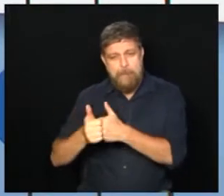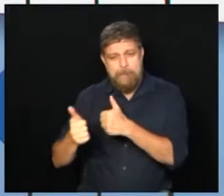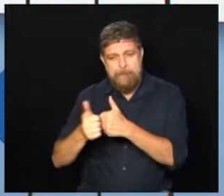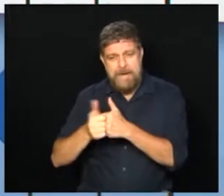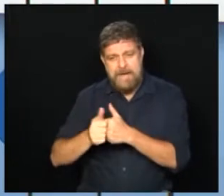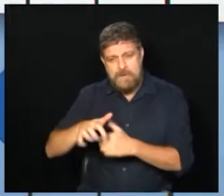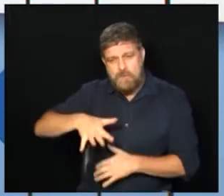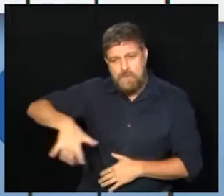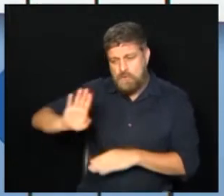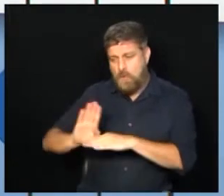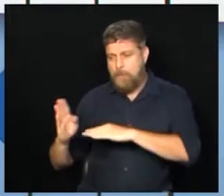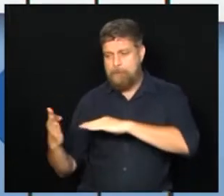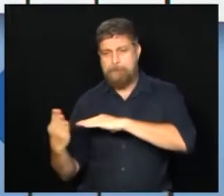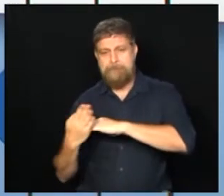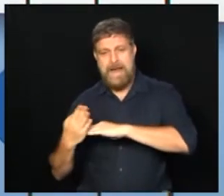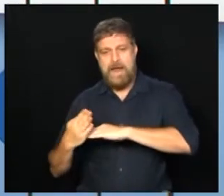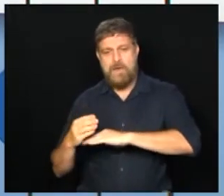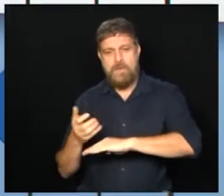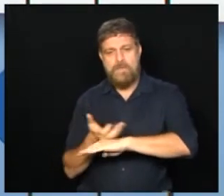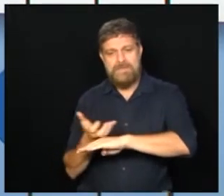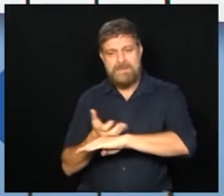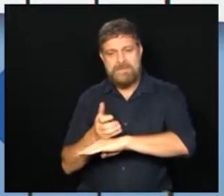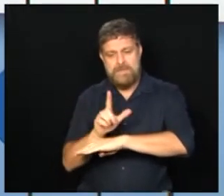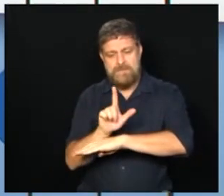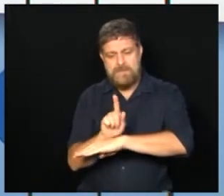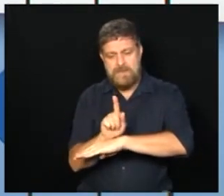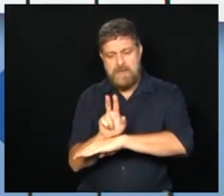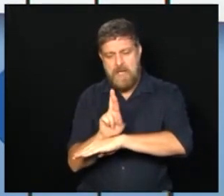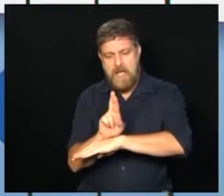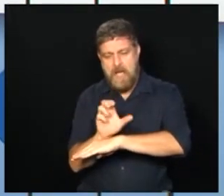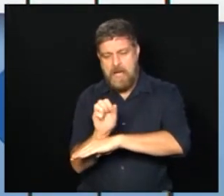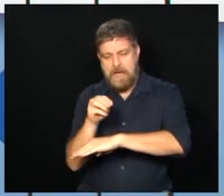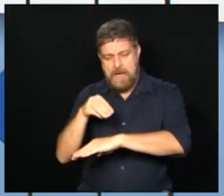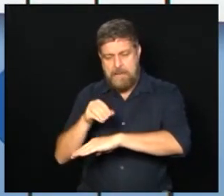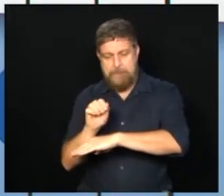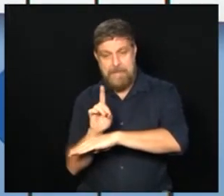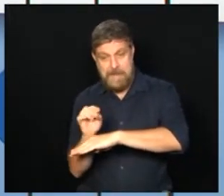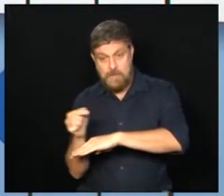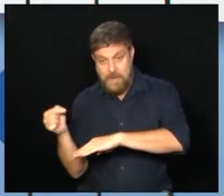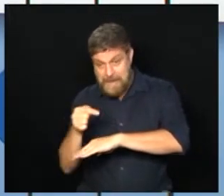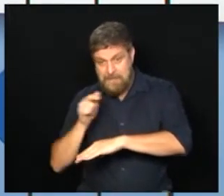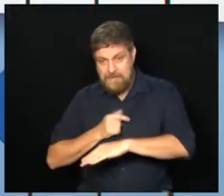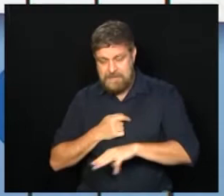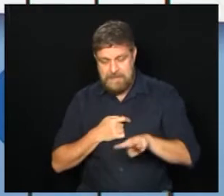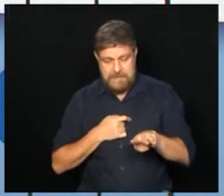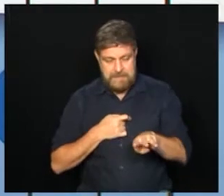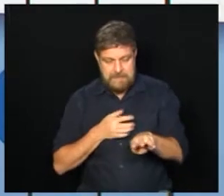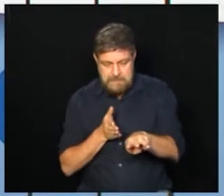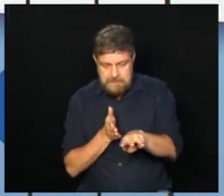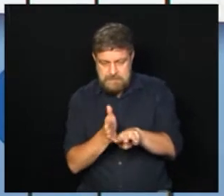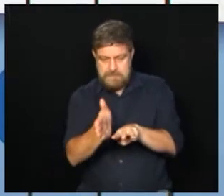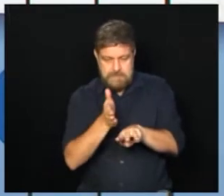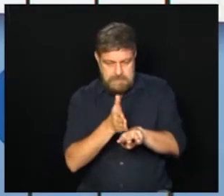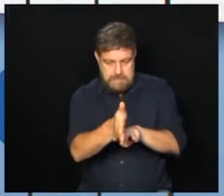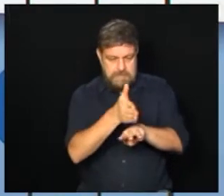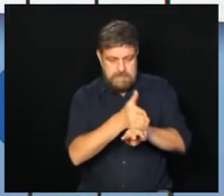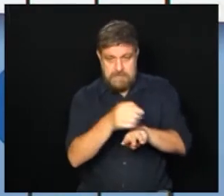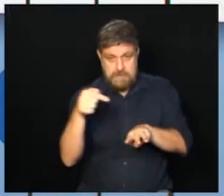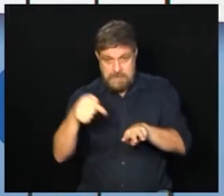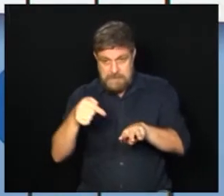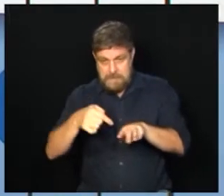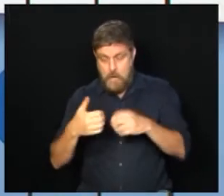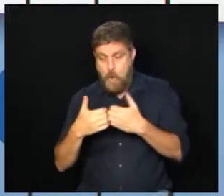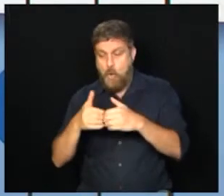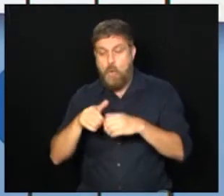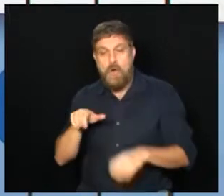Então, você que transita ali, agora vai ter uma terceira faixa, justamente para o transporte